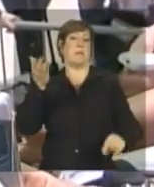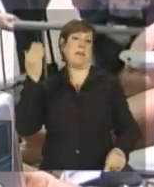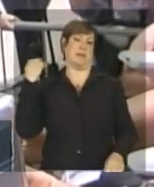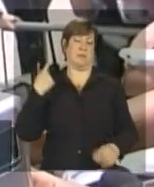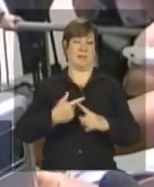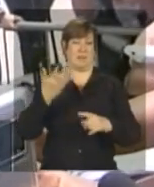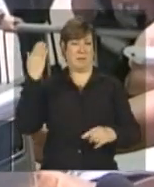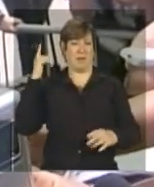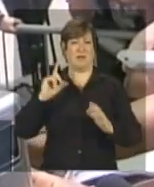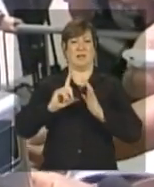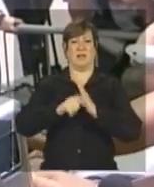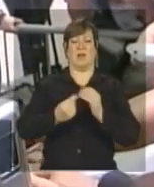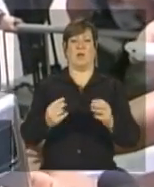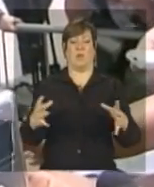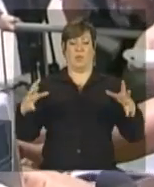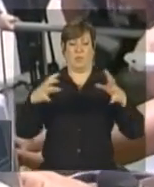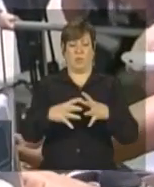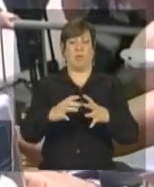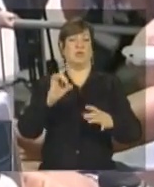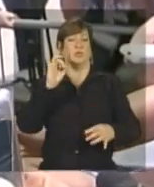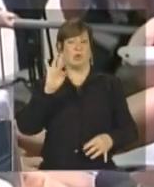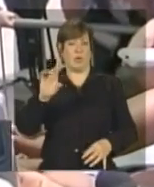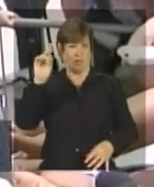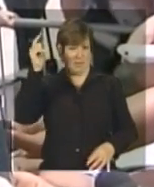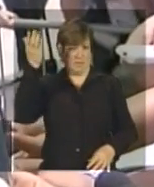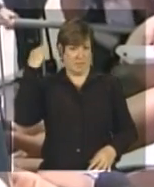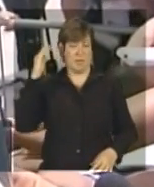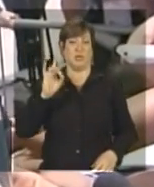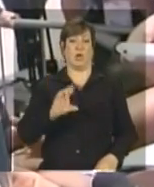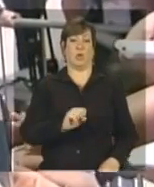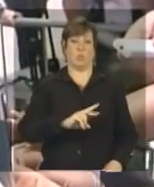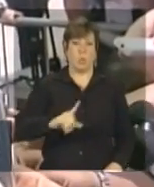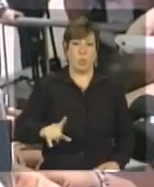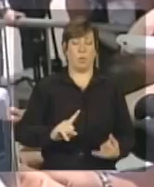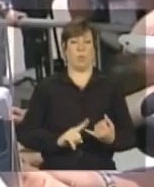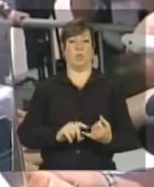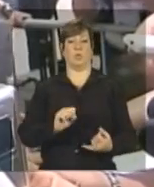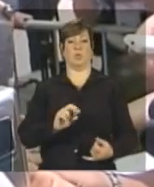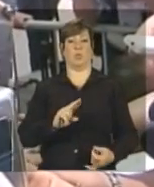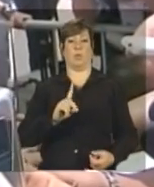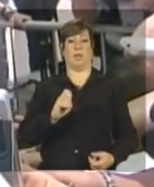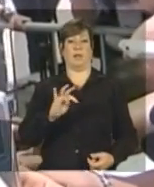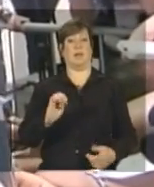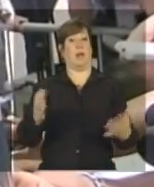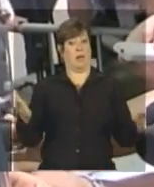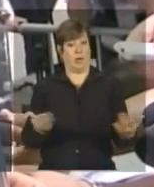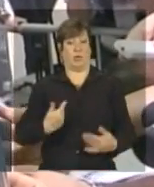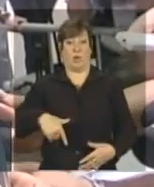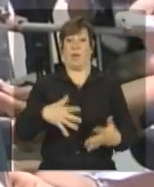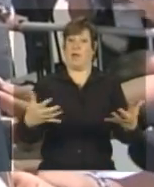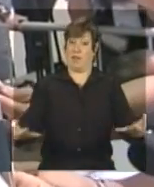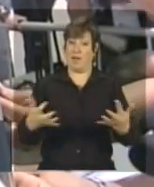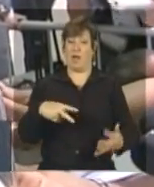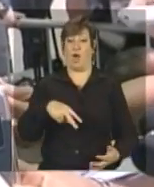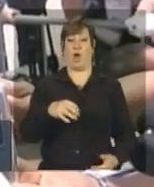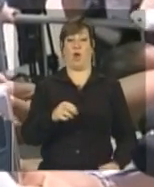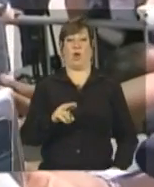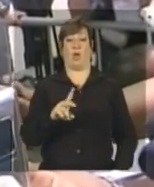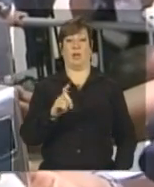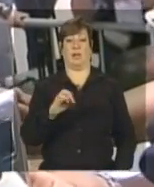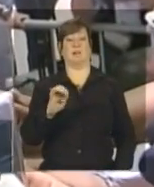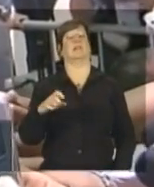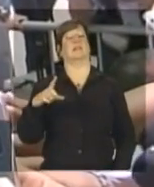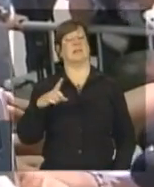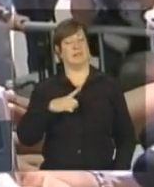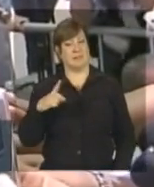a infraestrutura se concentrava na região sudeste e sul do Brasil, nós queremos que o Nordeste tenha uma